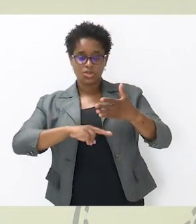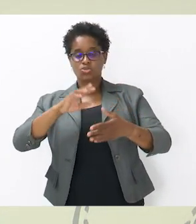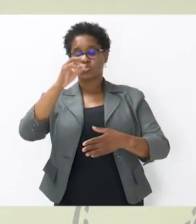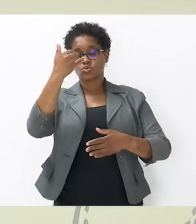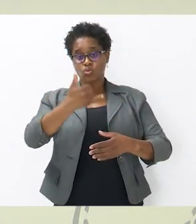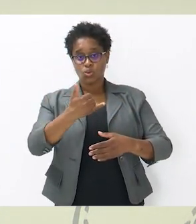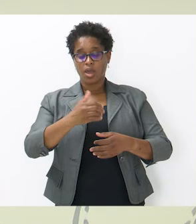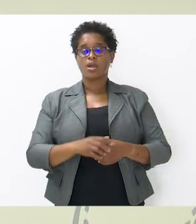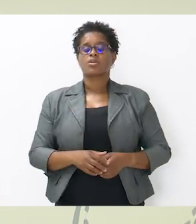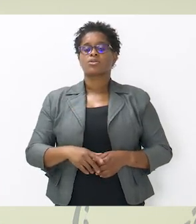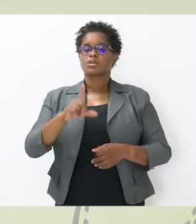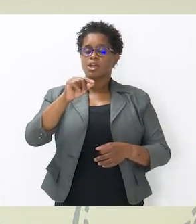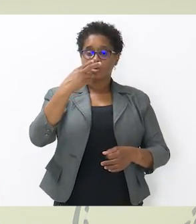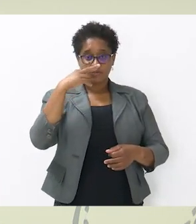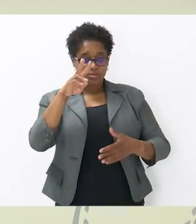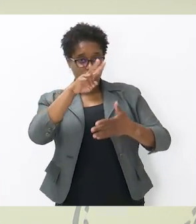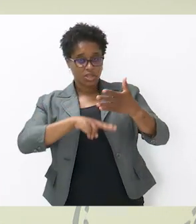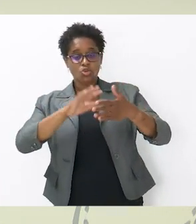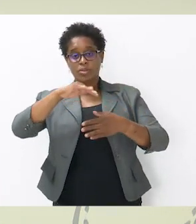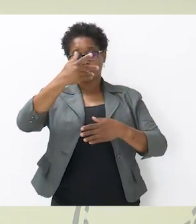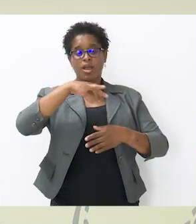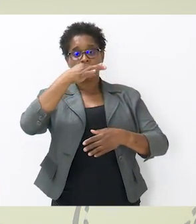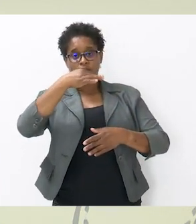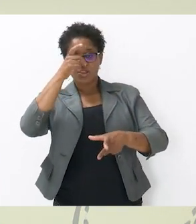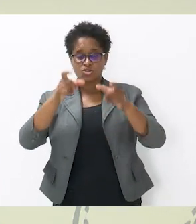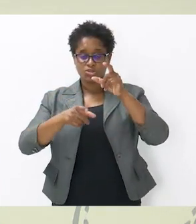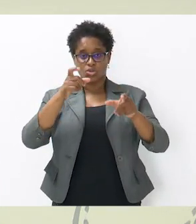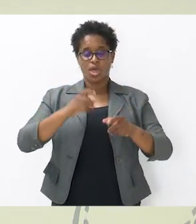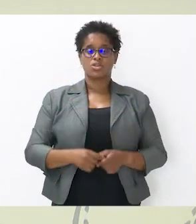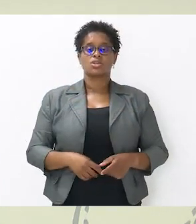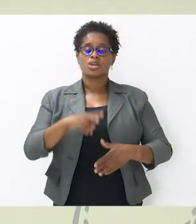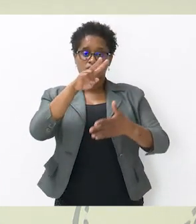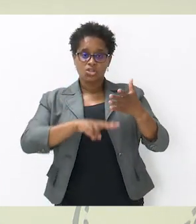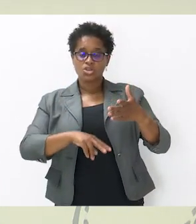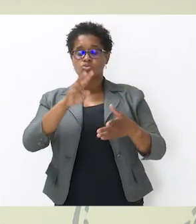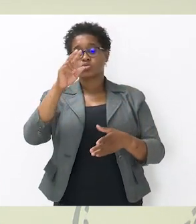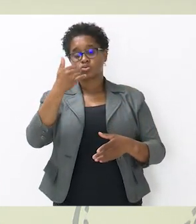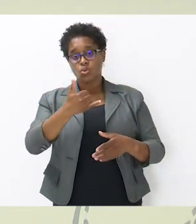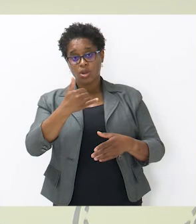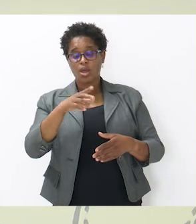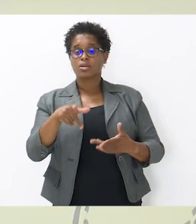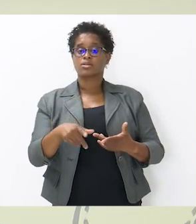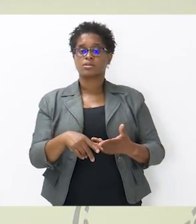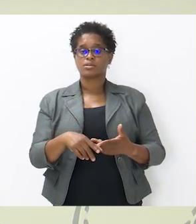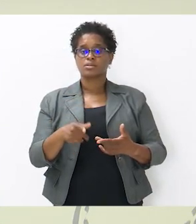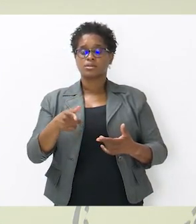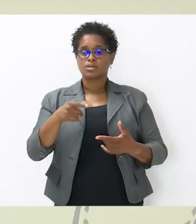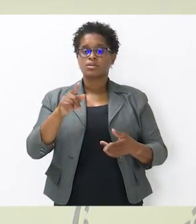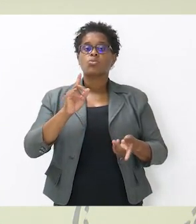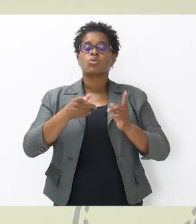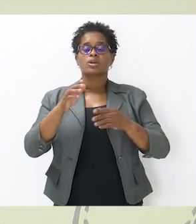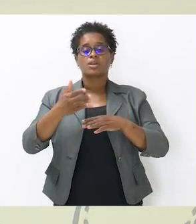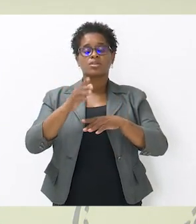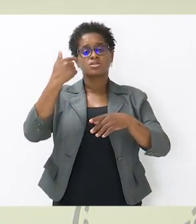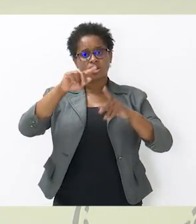secundário. Vimos que o texto principal são as falas das personagens e texto secundário, as didascálias, aquilo que vem